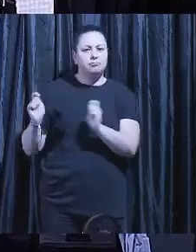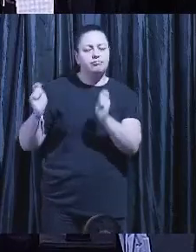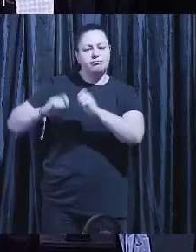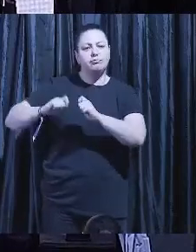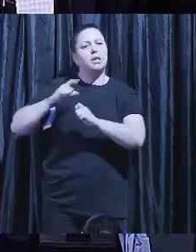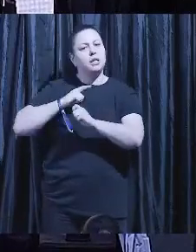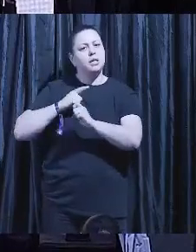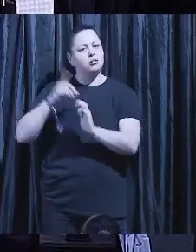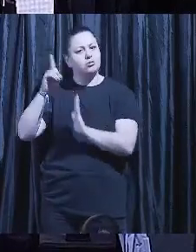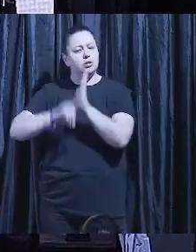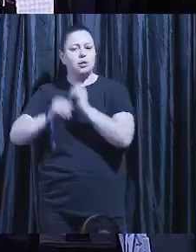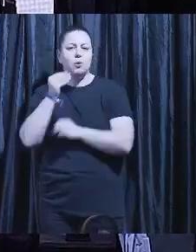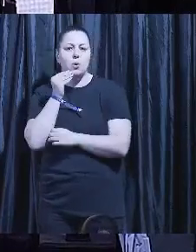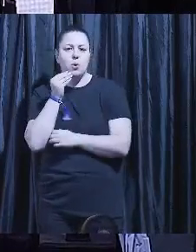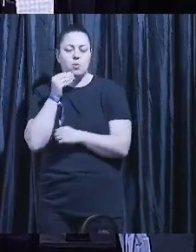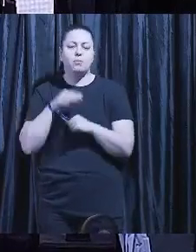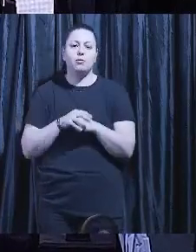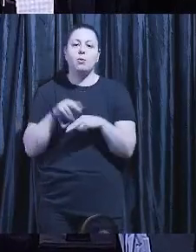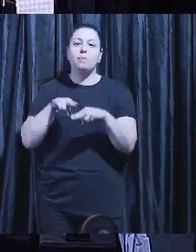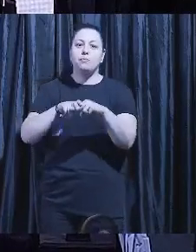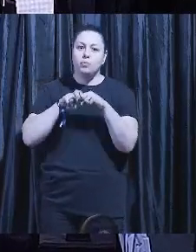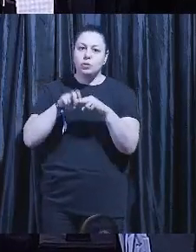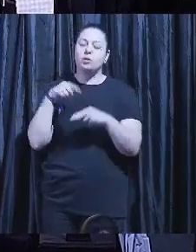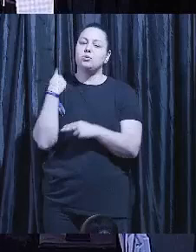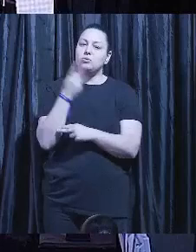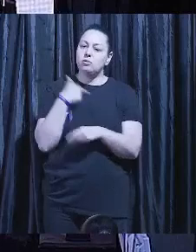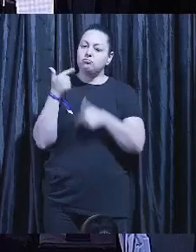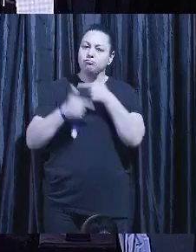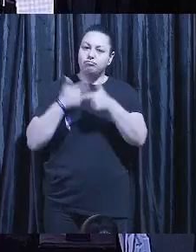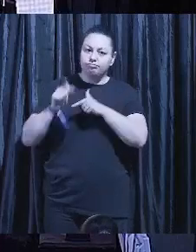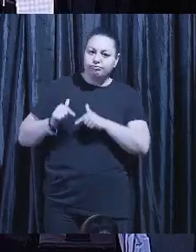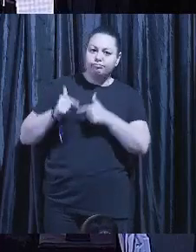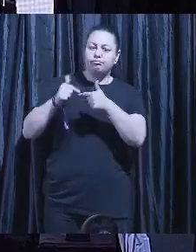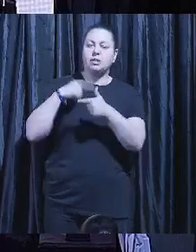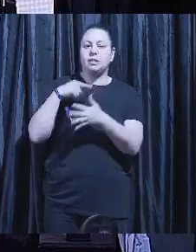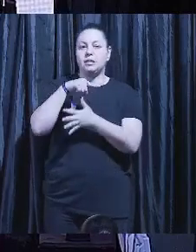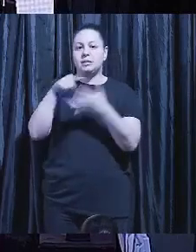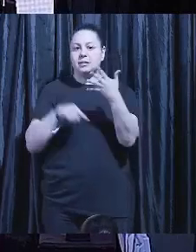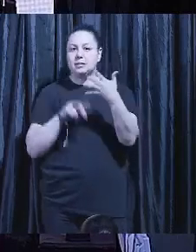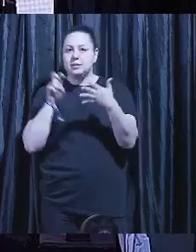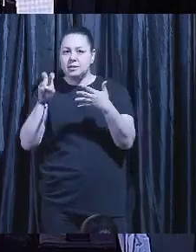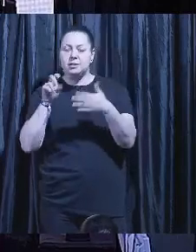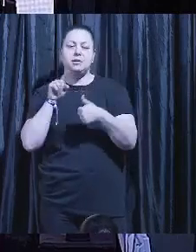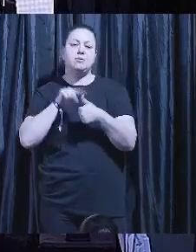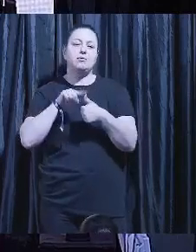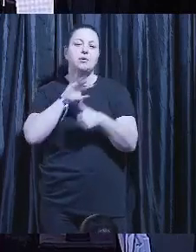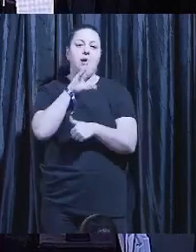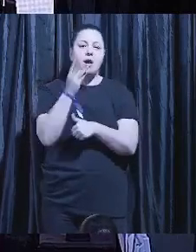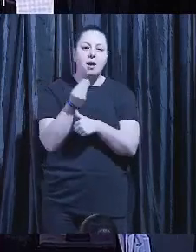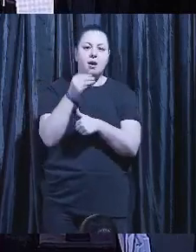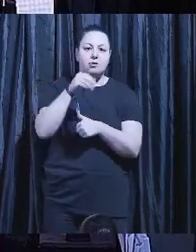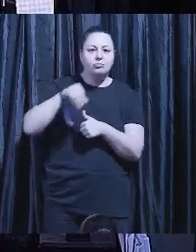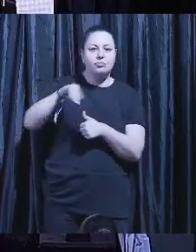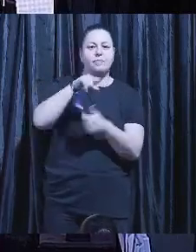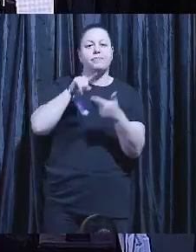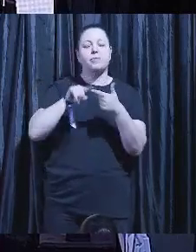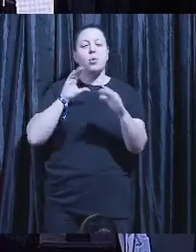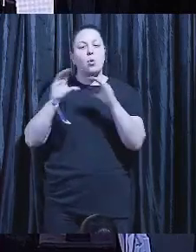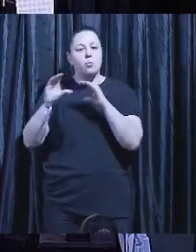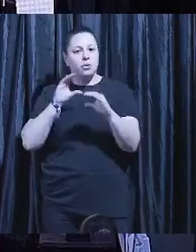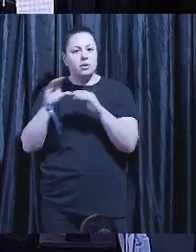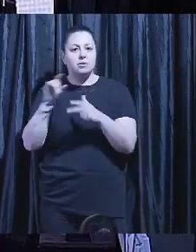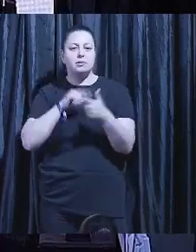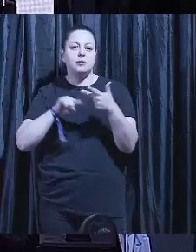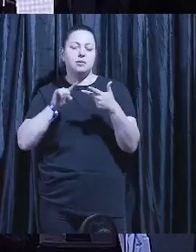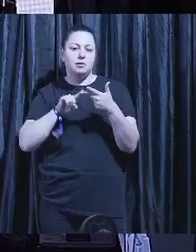obviamente. Então, para isso, a gente atua a partir de 5 eixos. O eixo de arte e território, o eixo de comunicação,